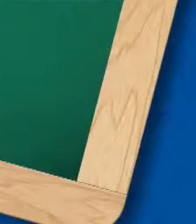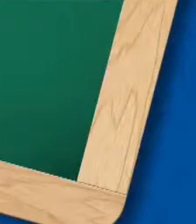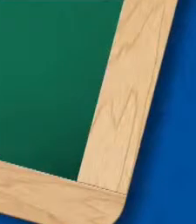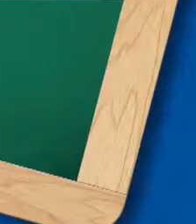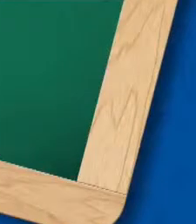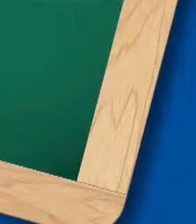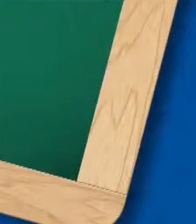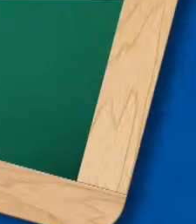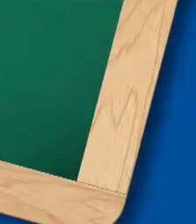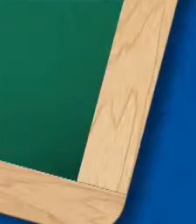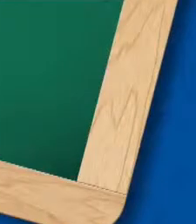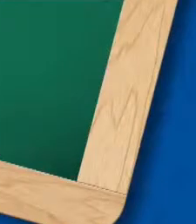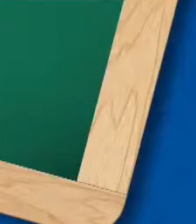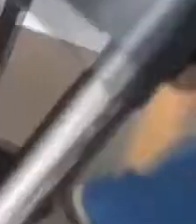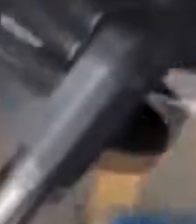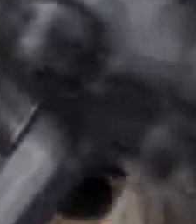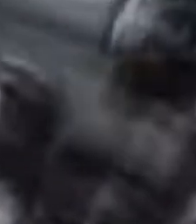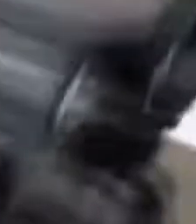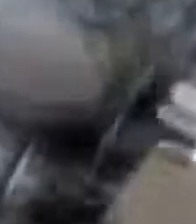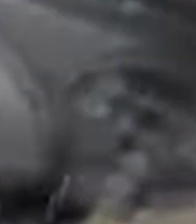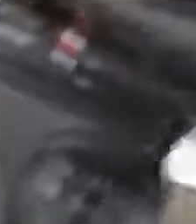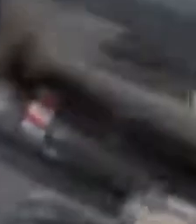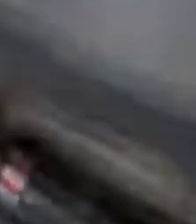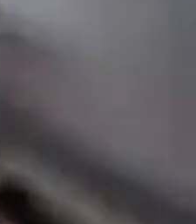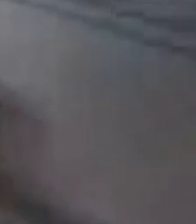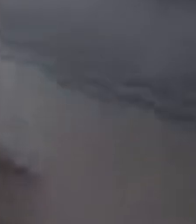um E aí